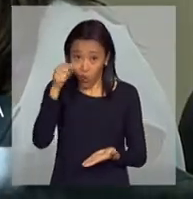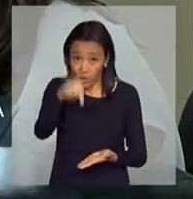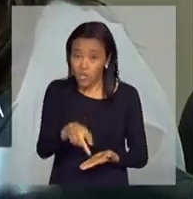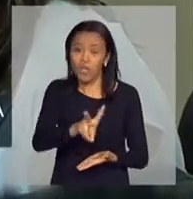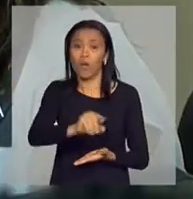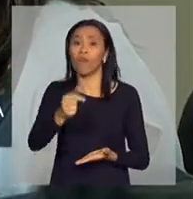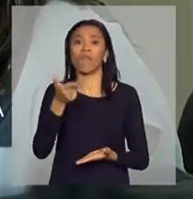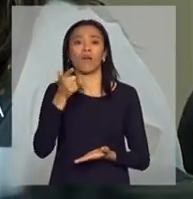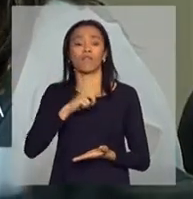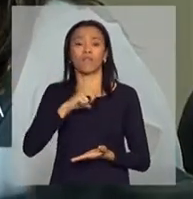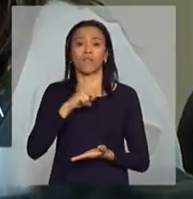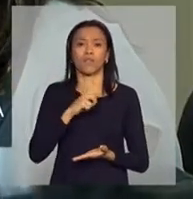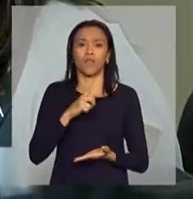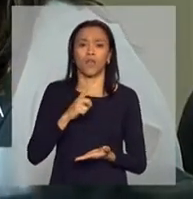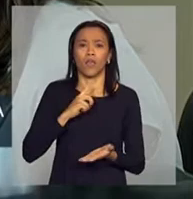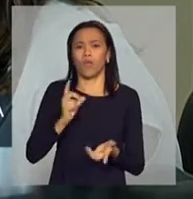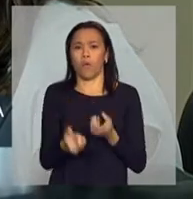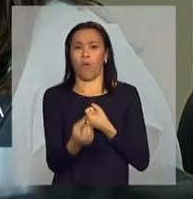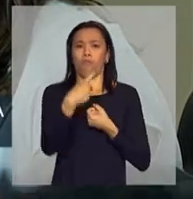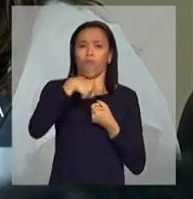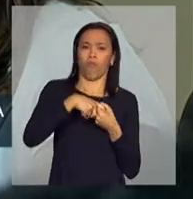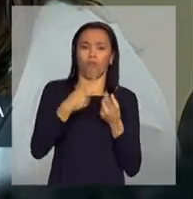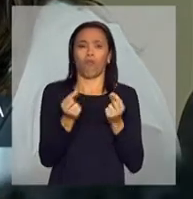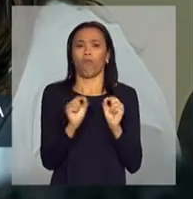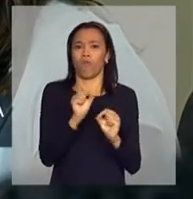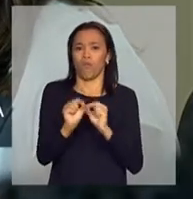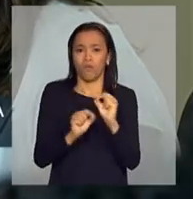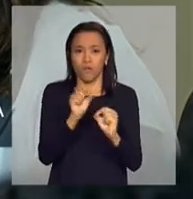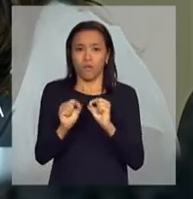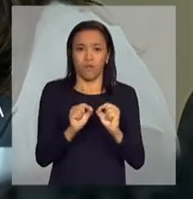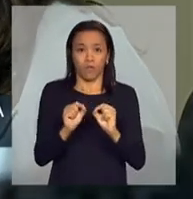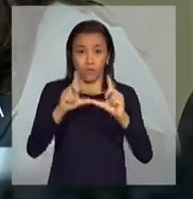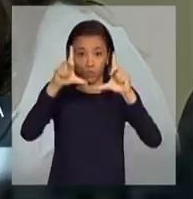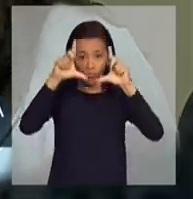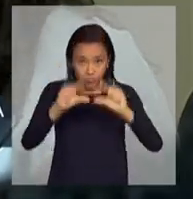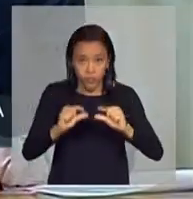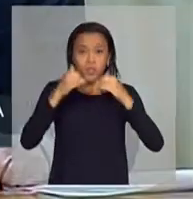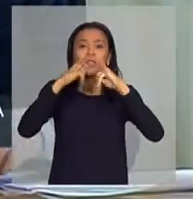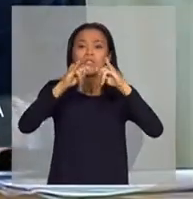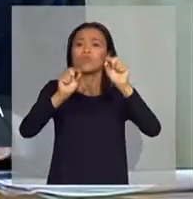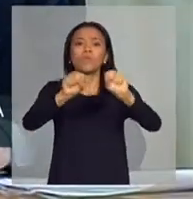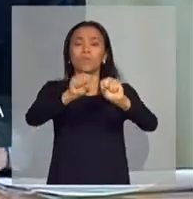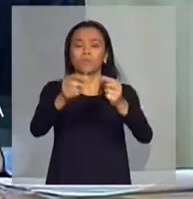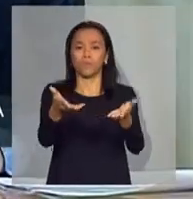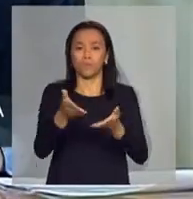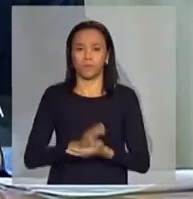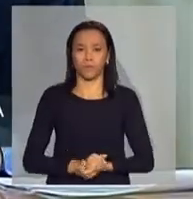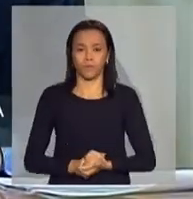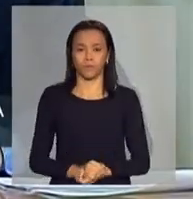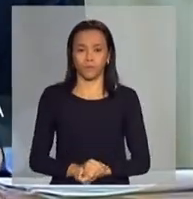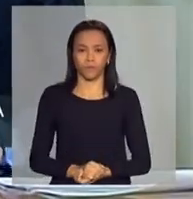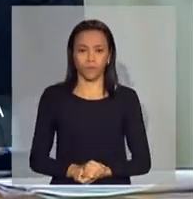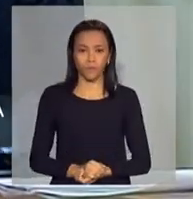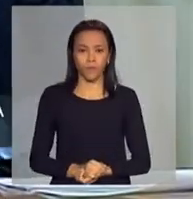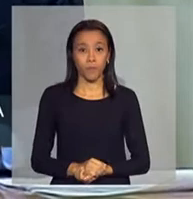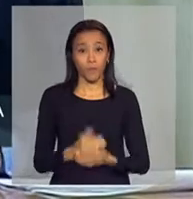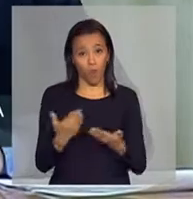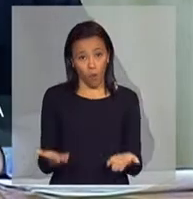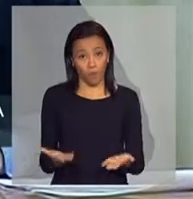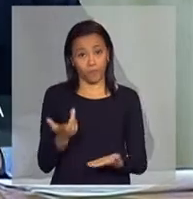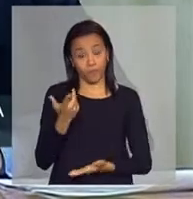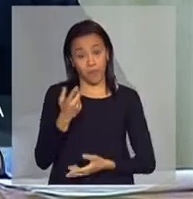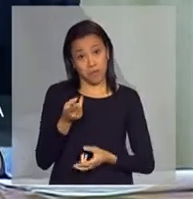que não há vai haver é uma reversão dessa queda do custo de energia Obrigada Bom quanto a